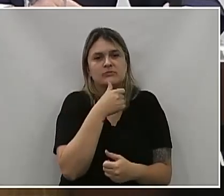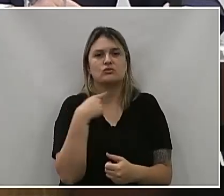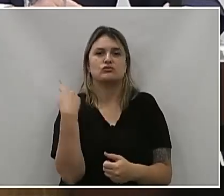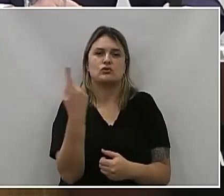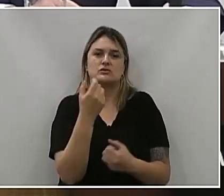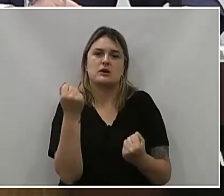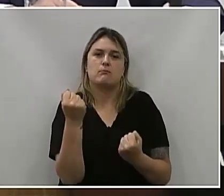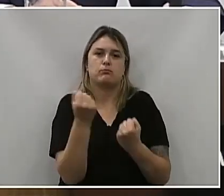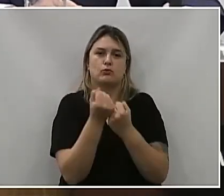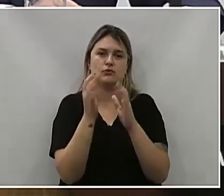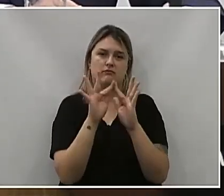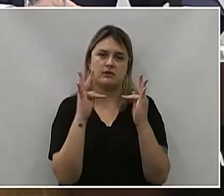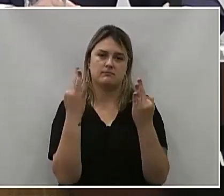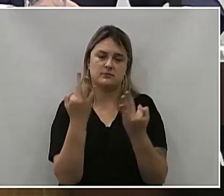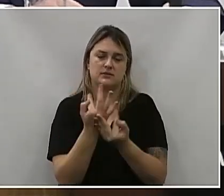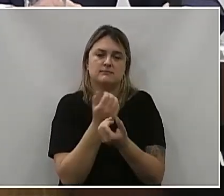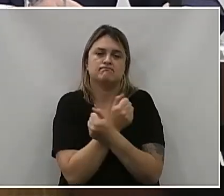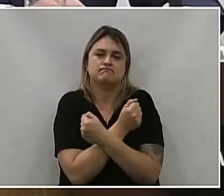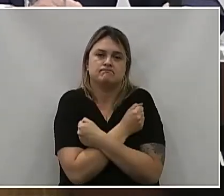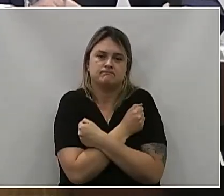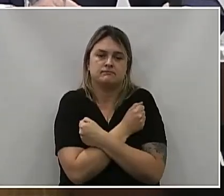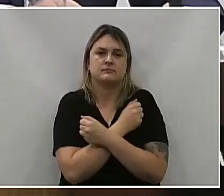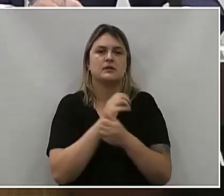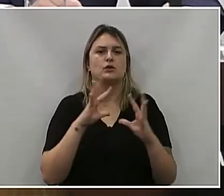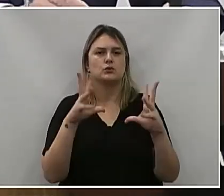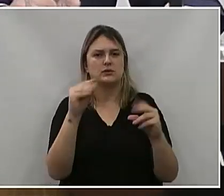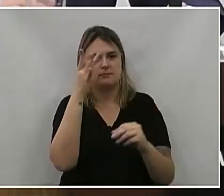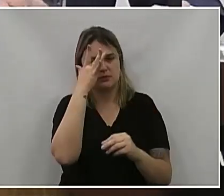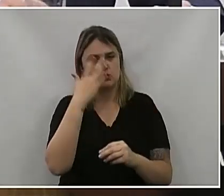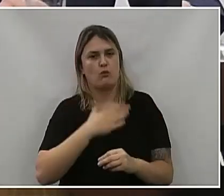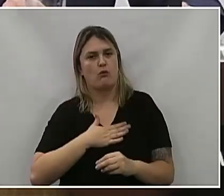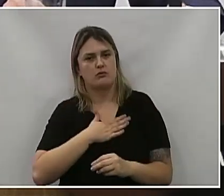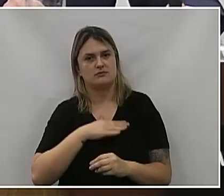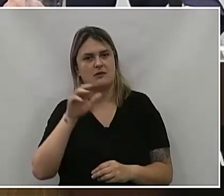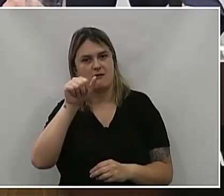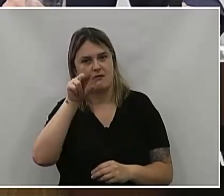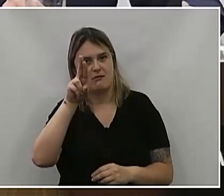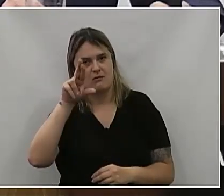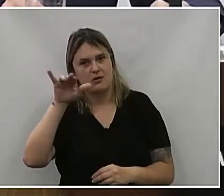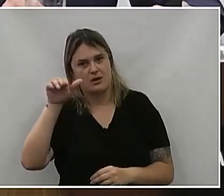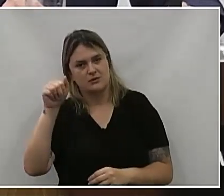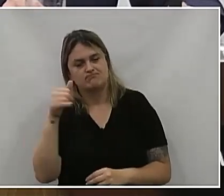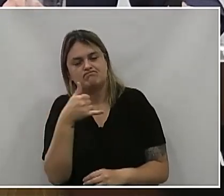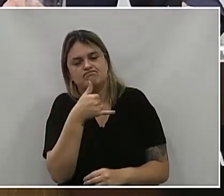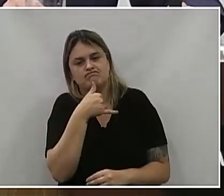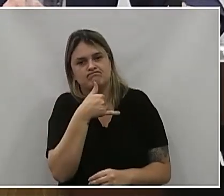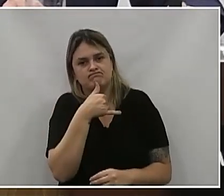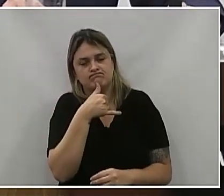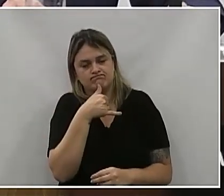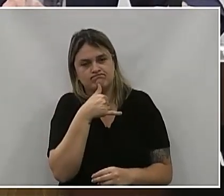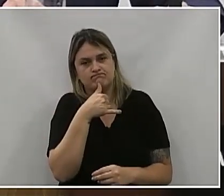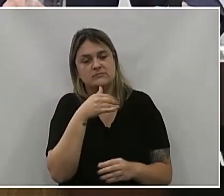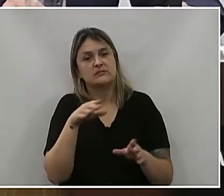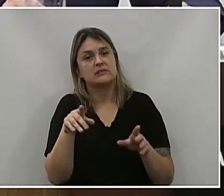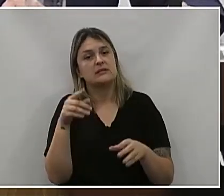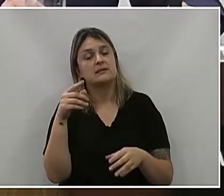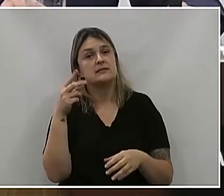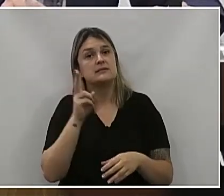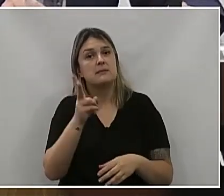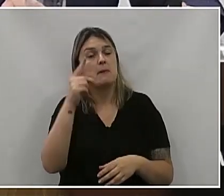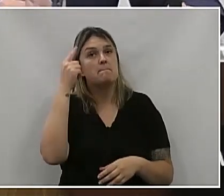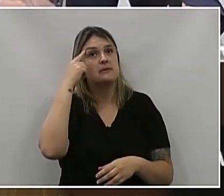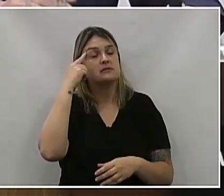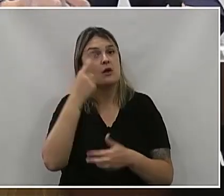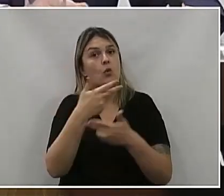nos unimos à família e aos amigos da senhora Áurea Alves do Amaral Galdino, compartilhando a tristeza da perda e celebrando a vida e